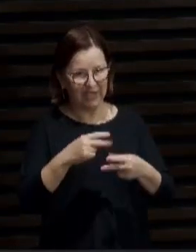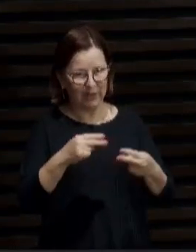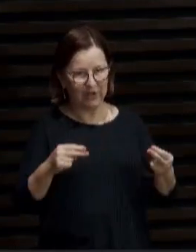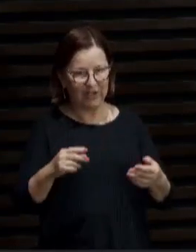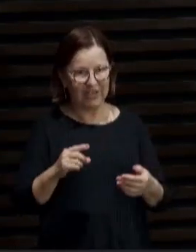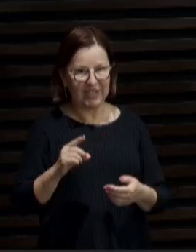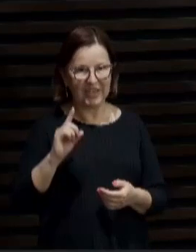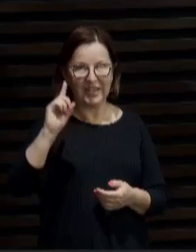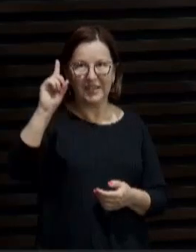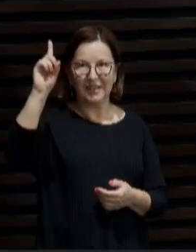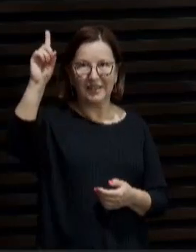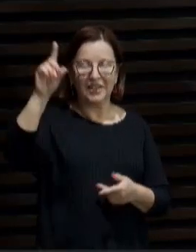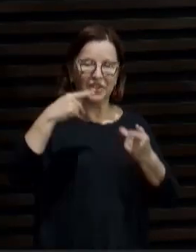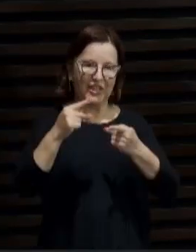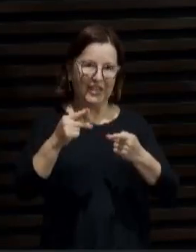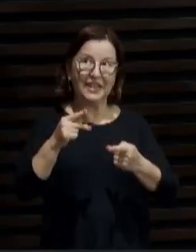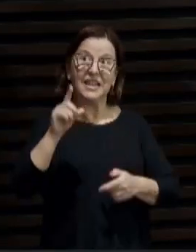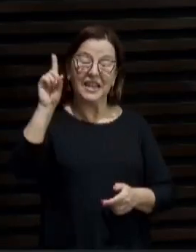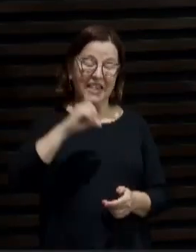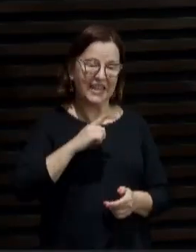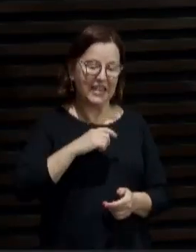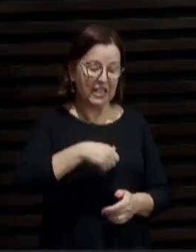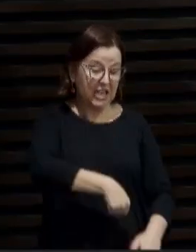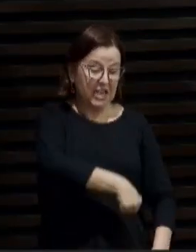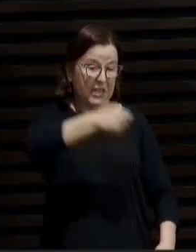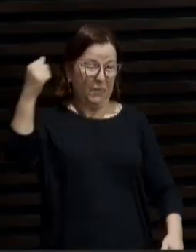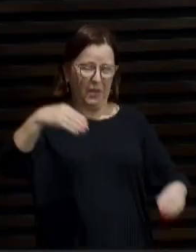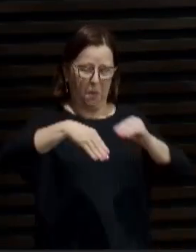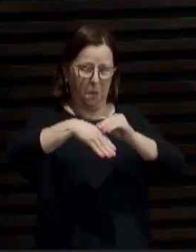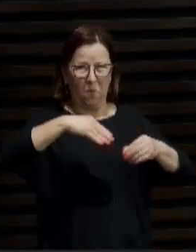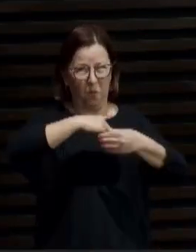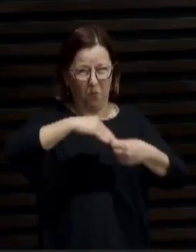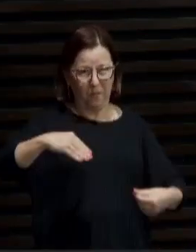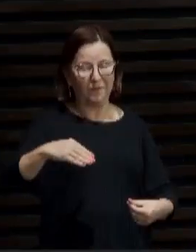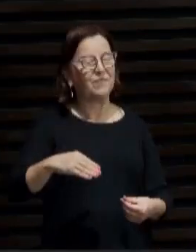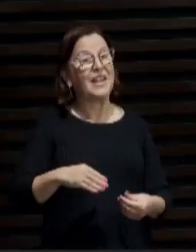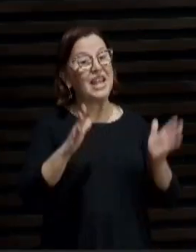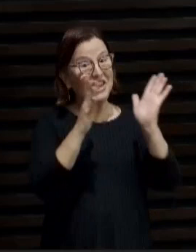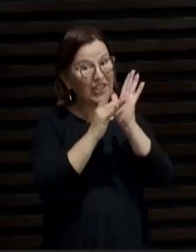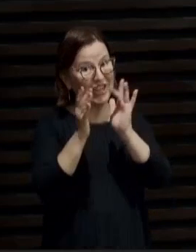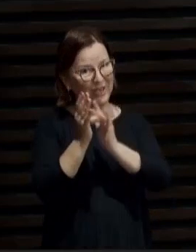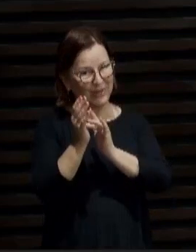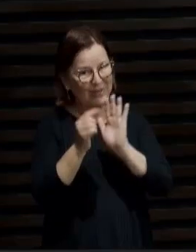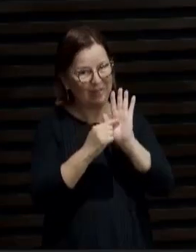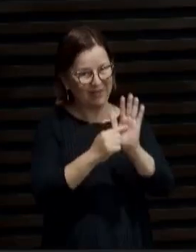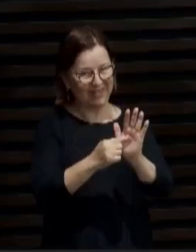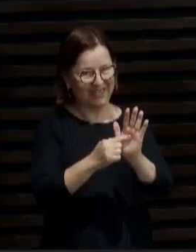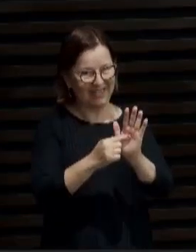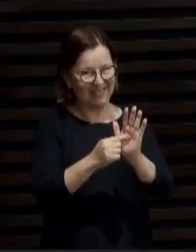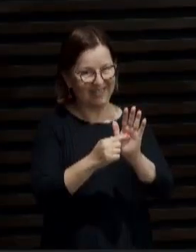que tem a espada afiada de 2 gumes. Jesus, ele inicia a carta se apresentando como o portador